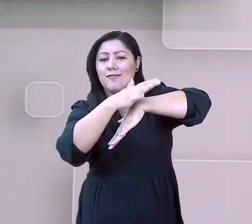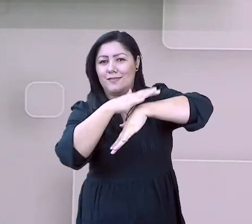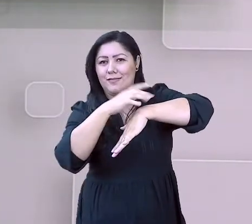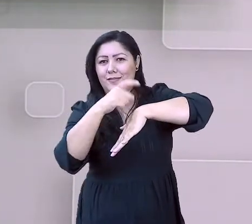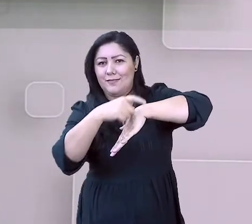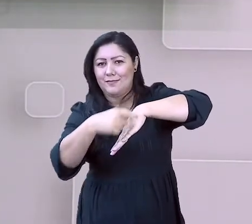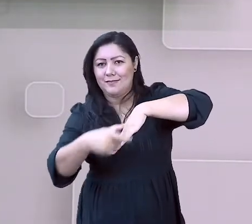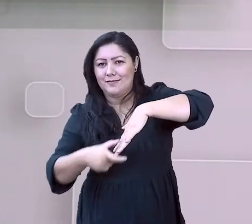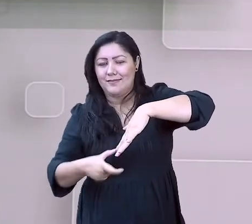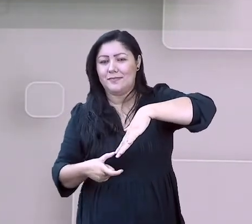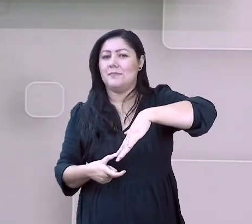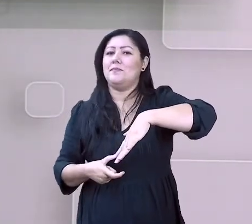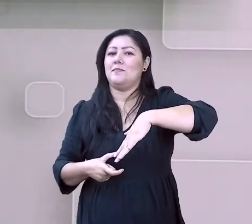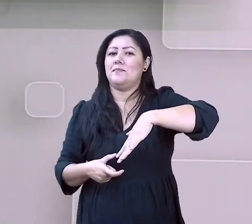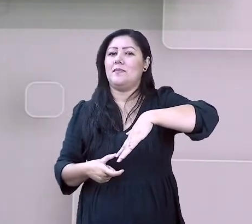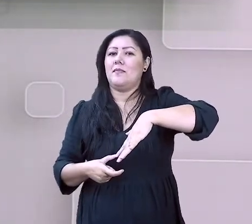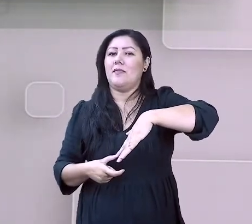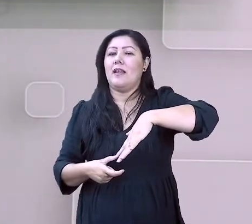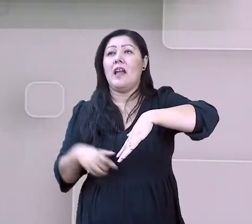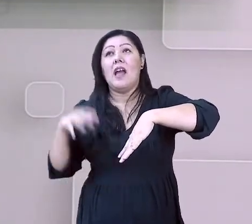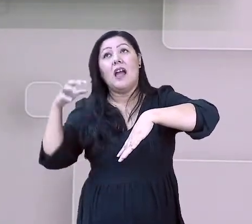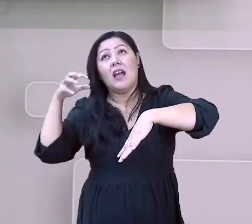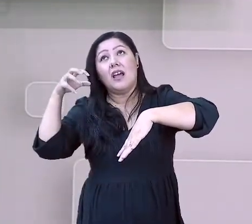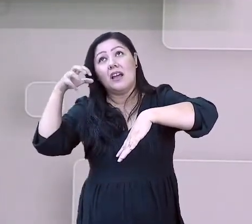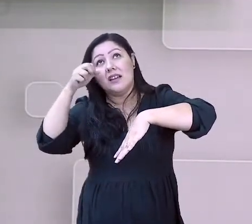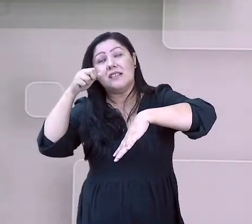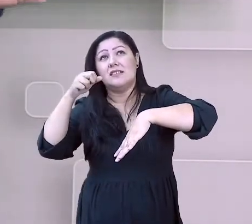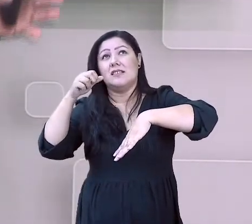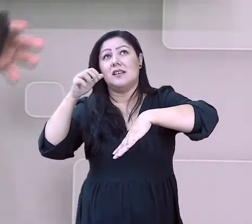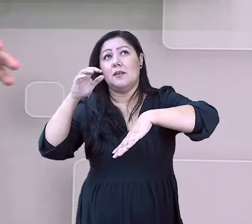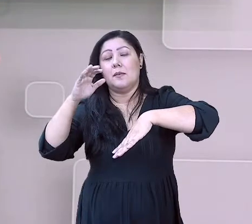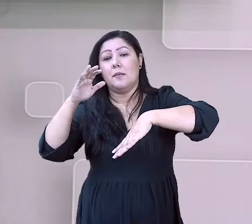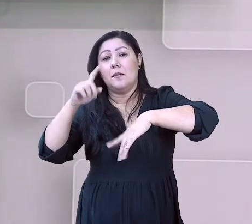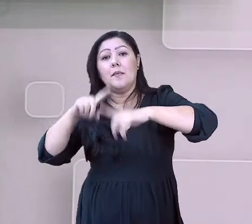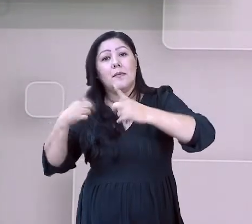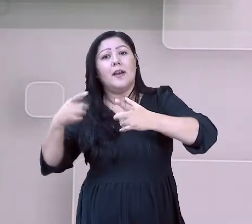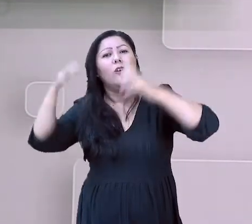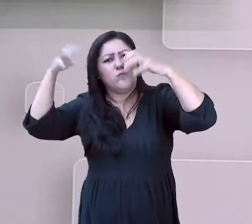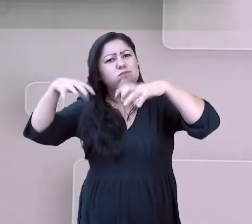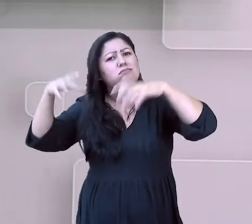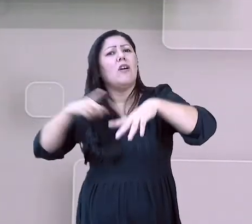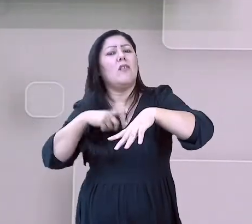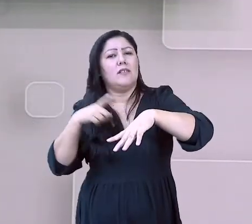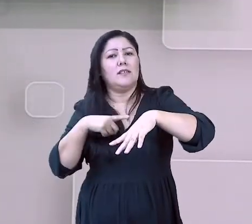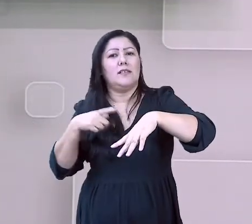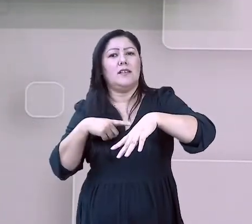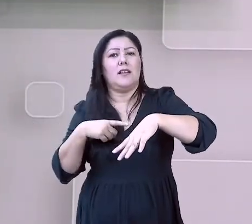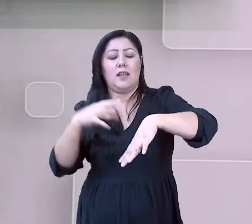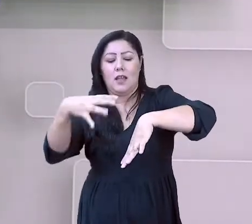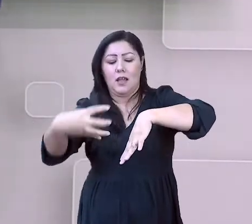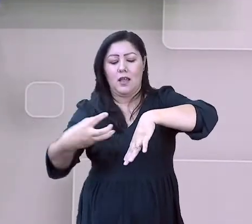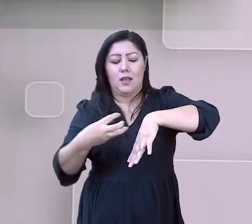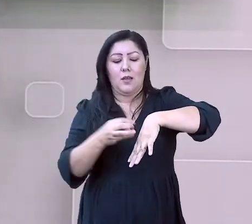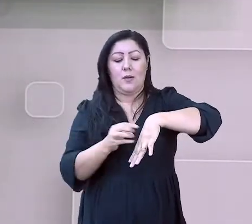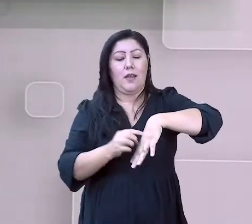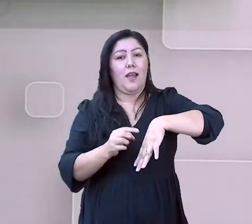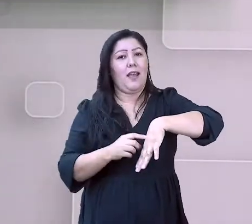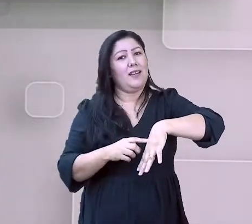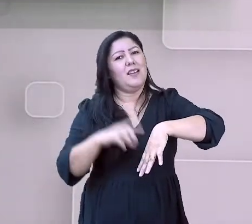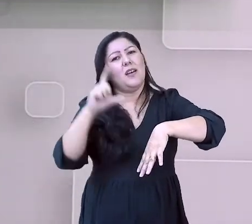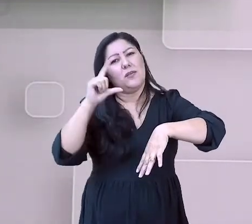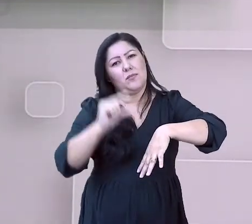período seco, tem muito mais chuvas do que no interior, porque o litoral recebe a